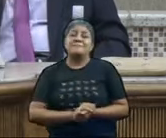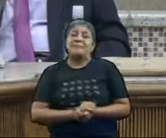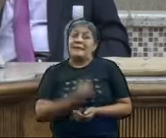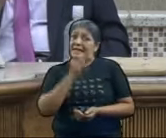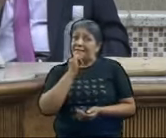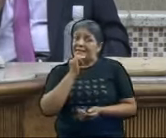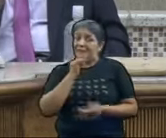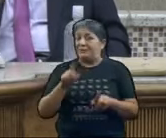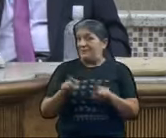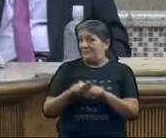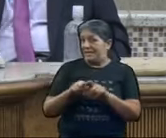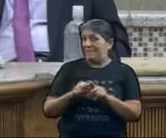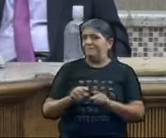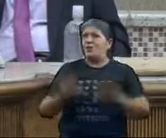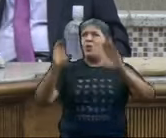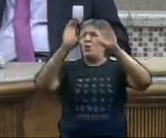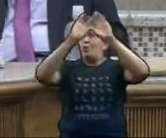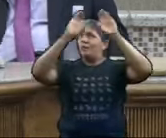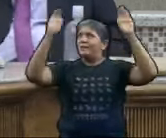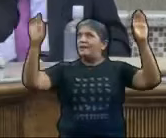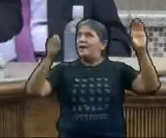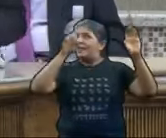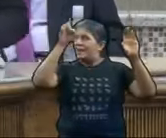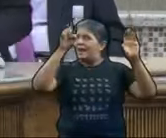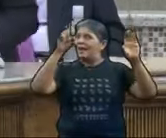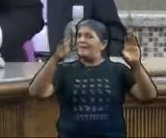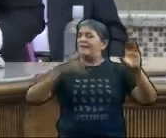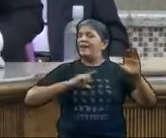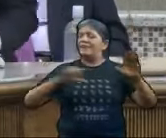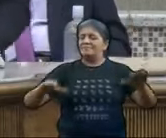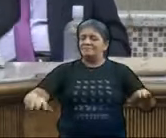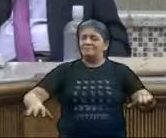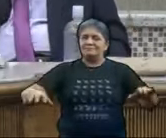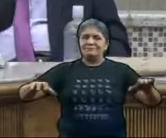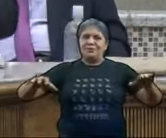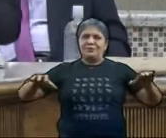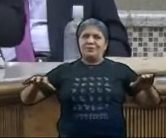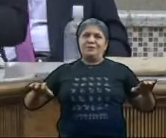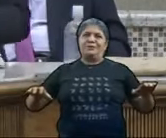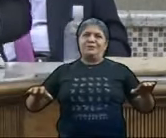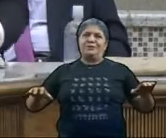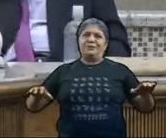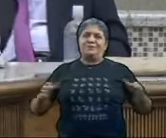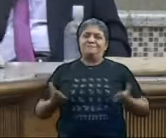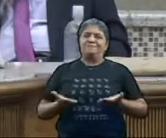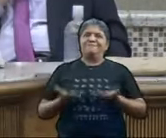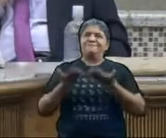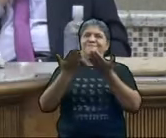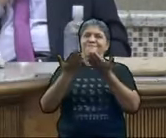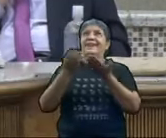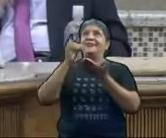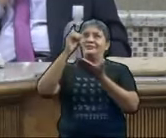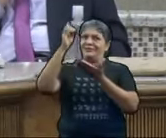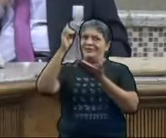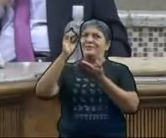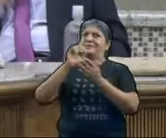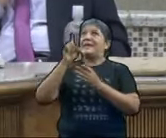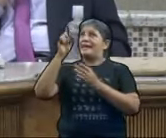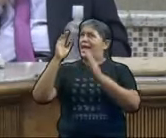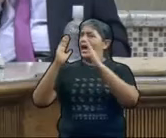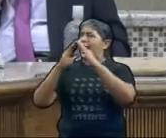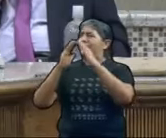de Deus. Oh, coisa linda! É onde está o trono de Deus, do Altíssimo, o lugar da habitação